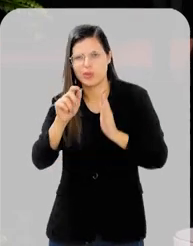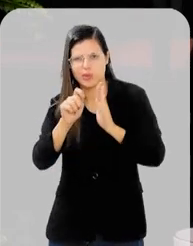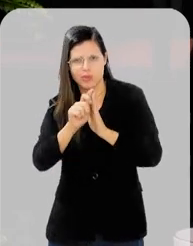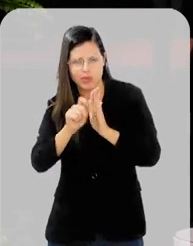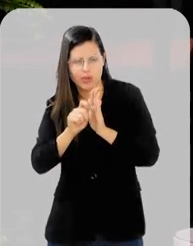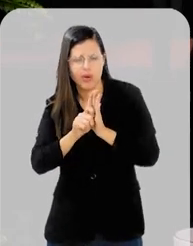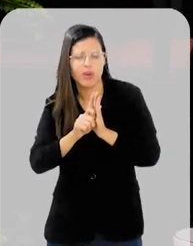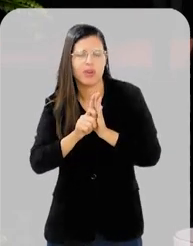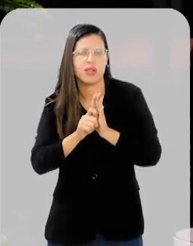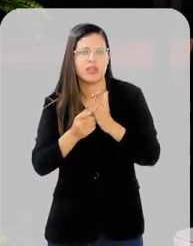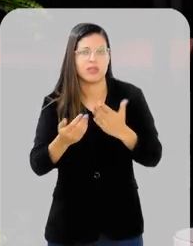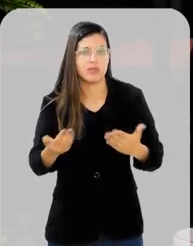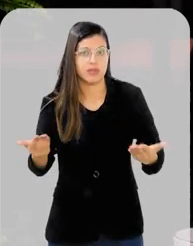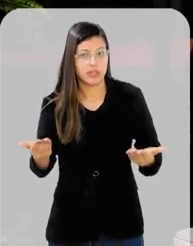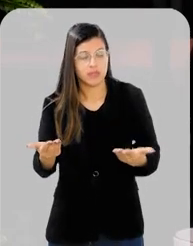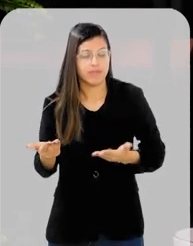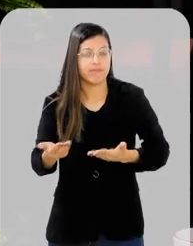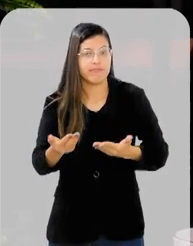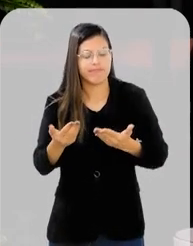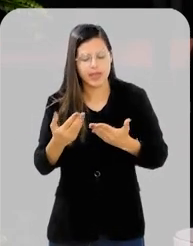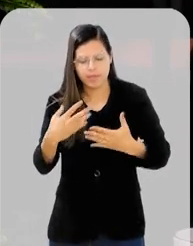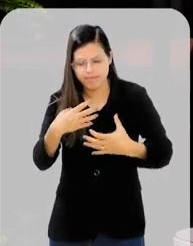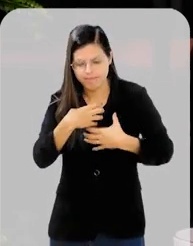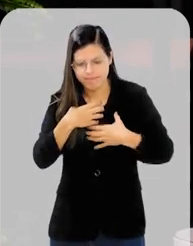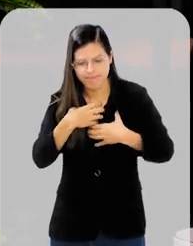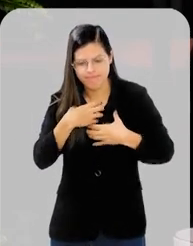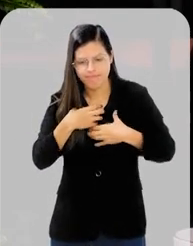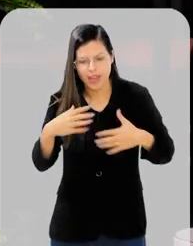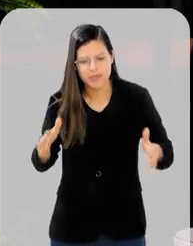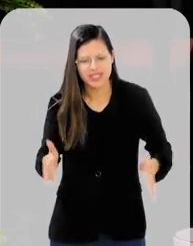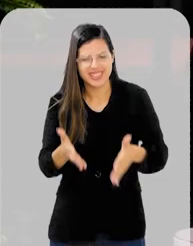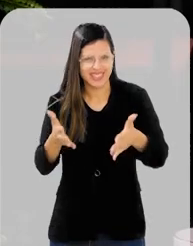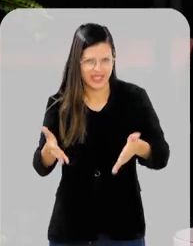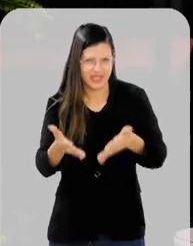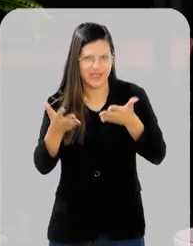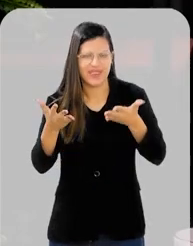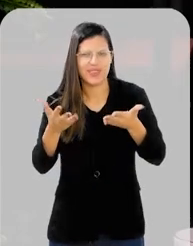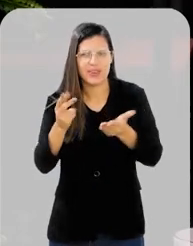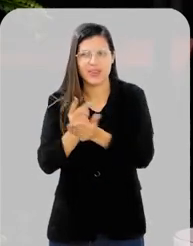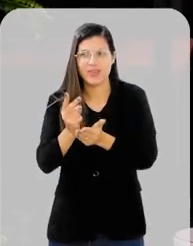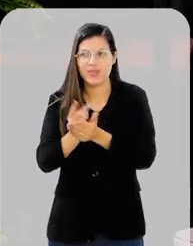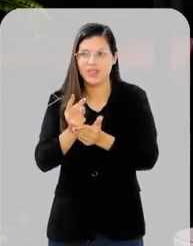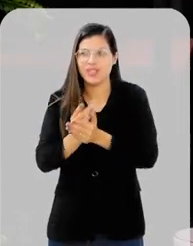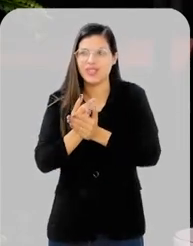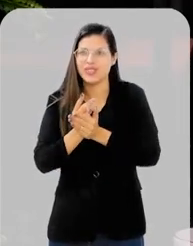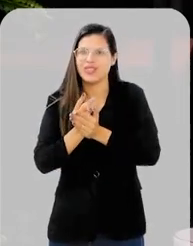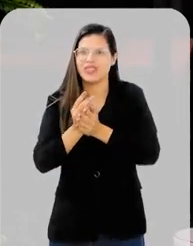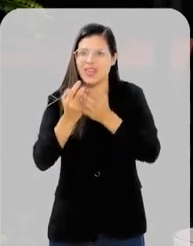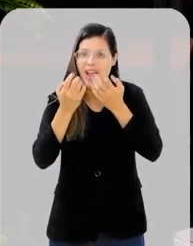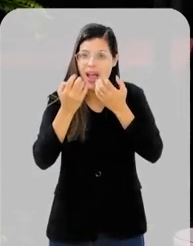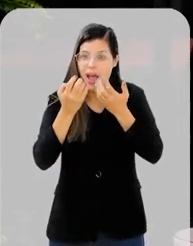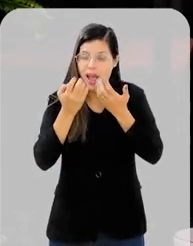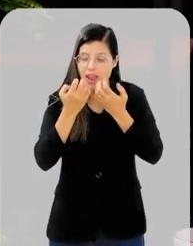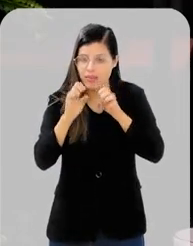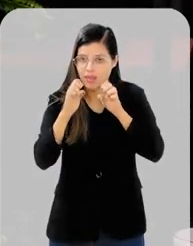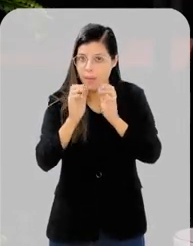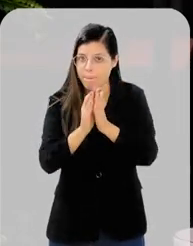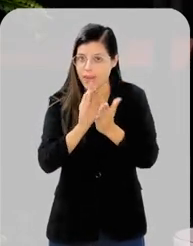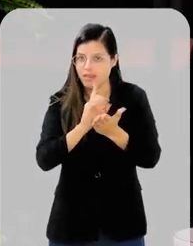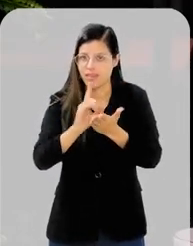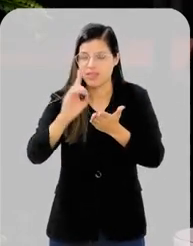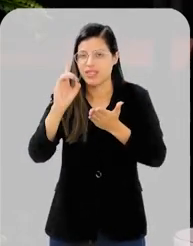de fato grande eh motivador para eu continuar Aí sim levando a palavra de